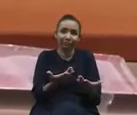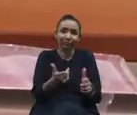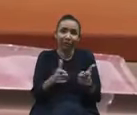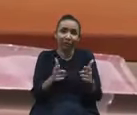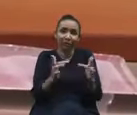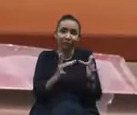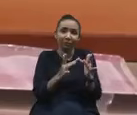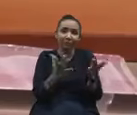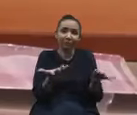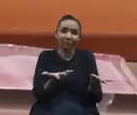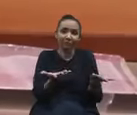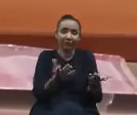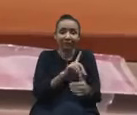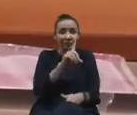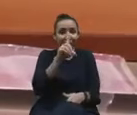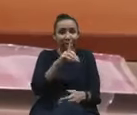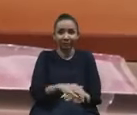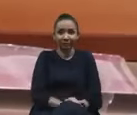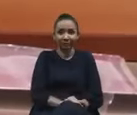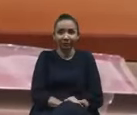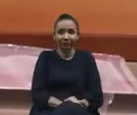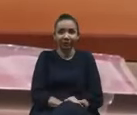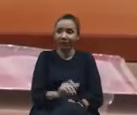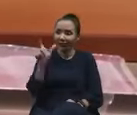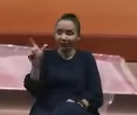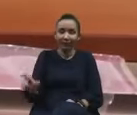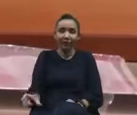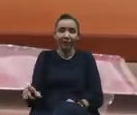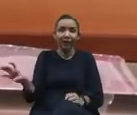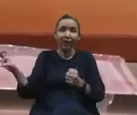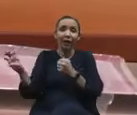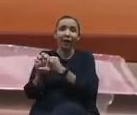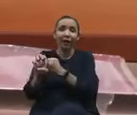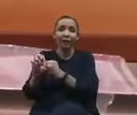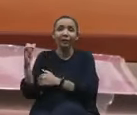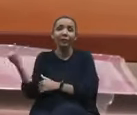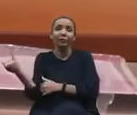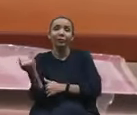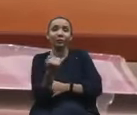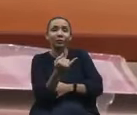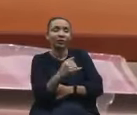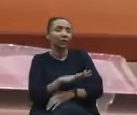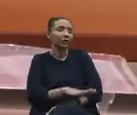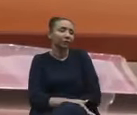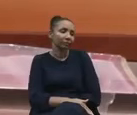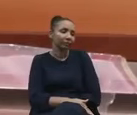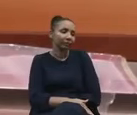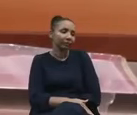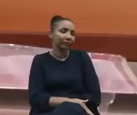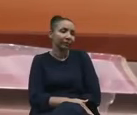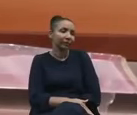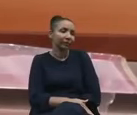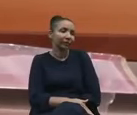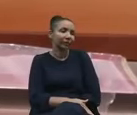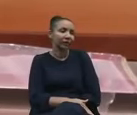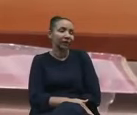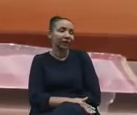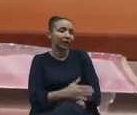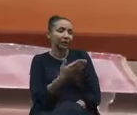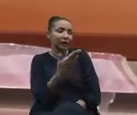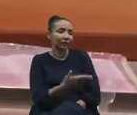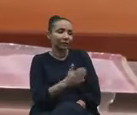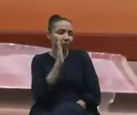Deus Eliseu estava em que nível Ah ele disse só assim Senhor ele não tem os olhos que eu